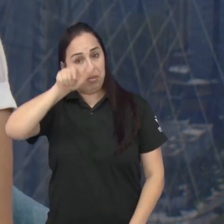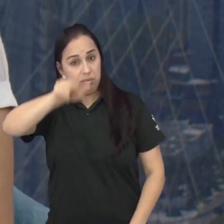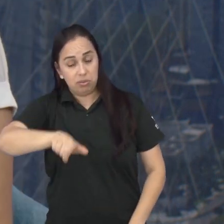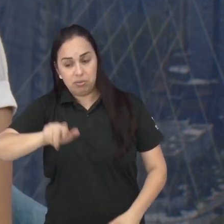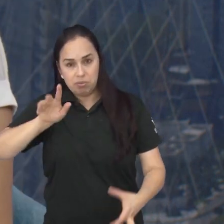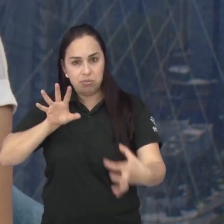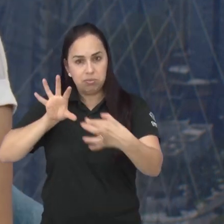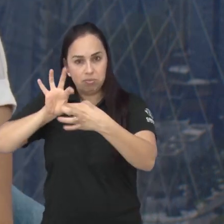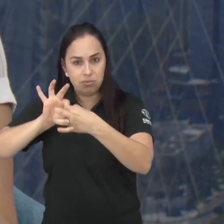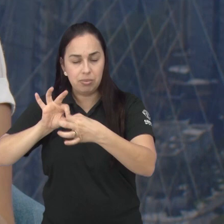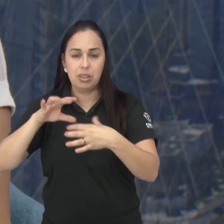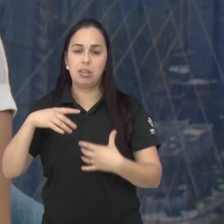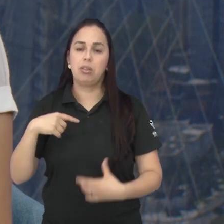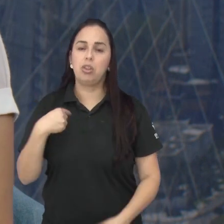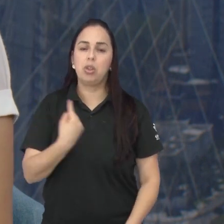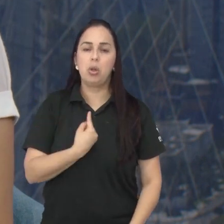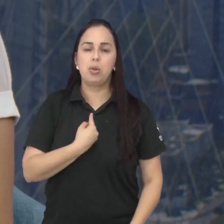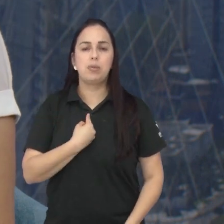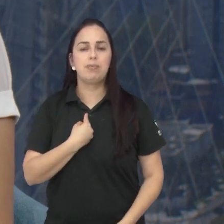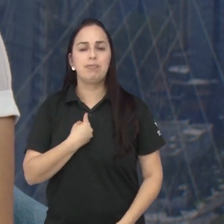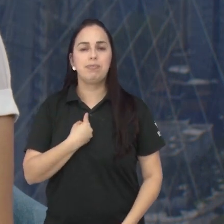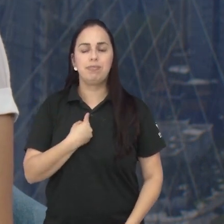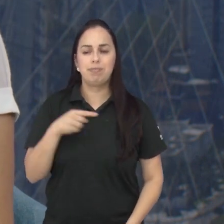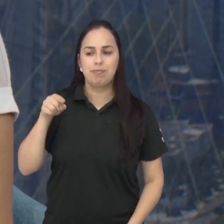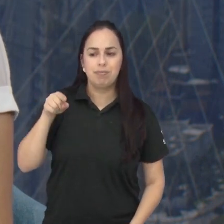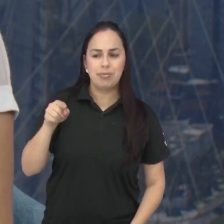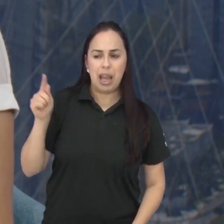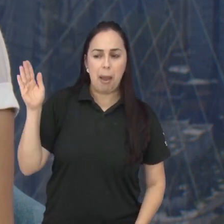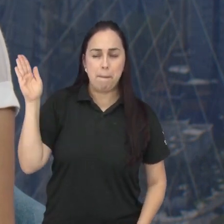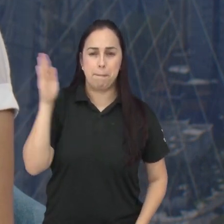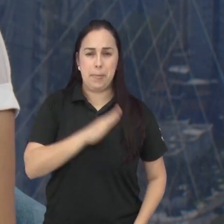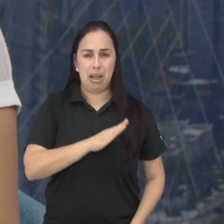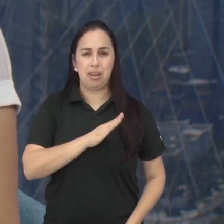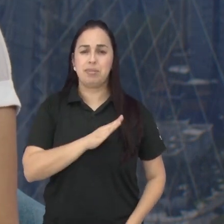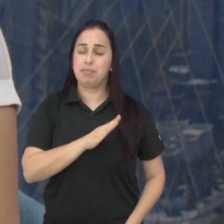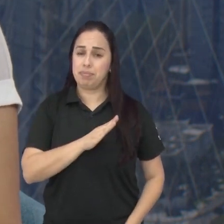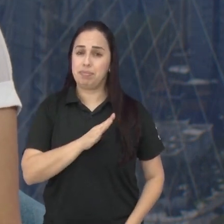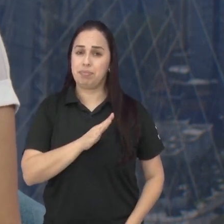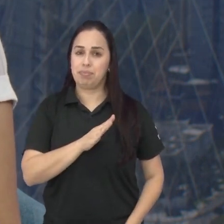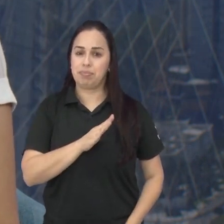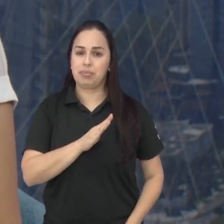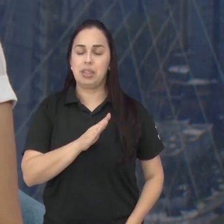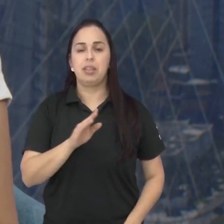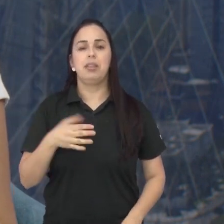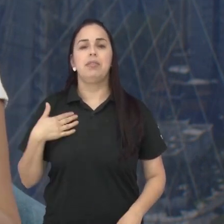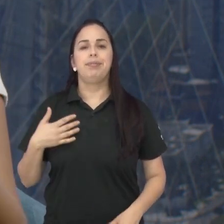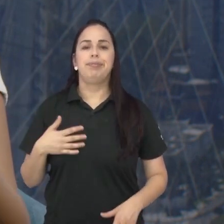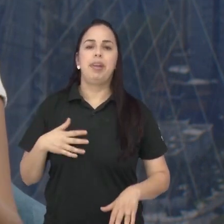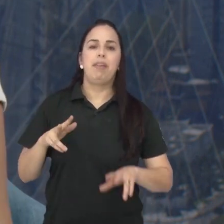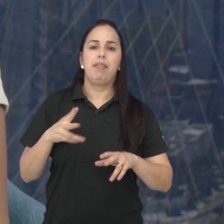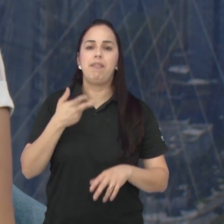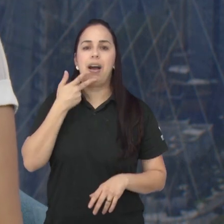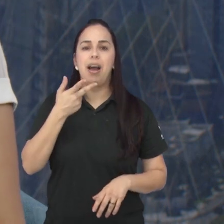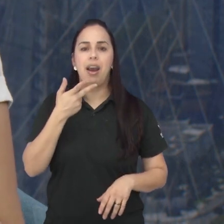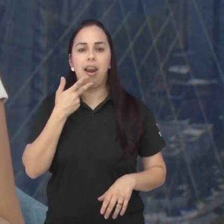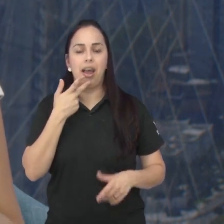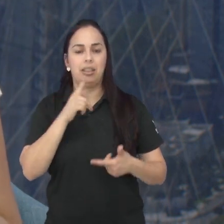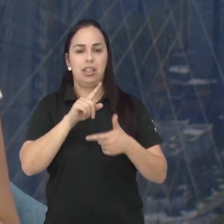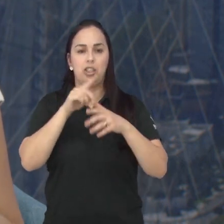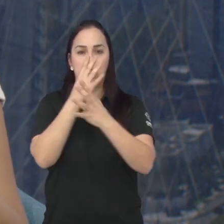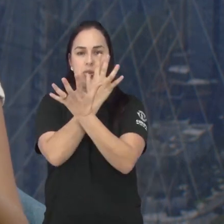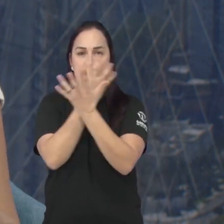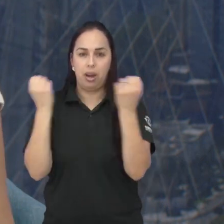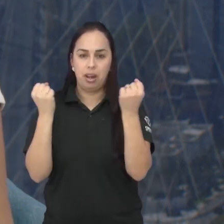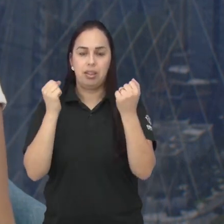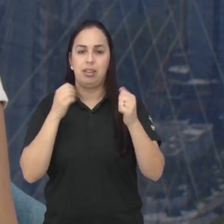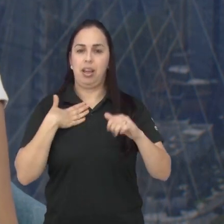Então, ao reconhecer que essa estrutura é perversa, porque quando a gente fala sororidade, a questão do apoio, da